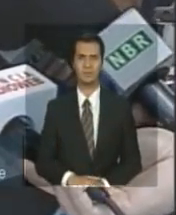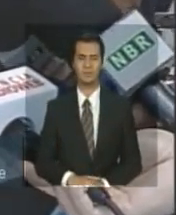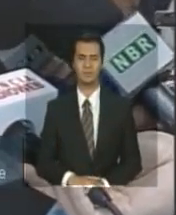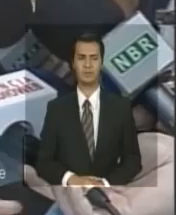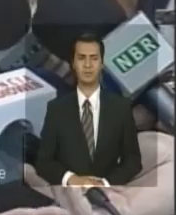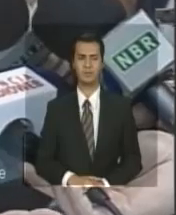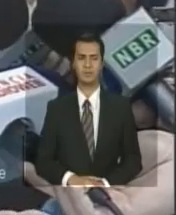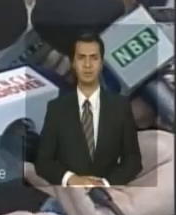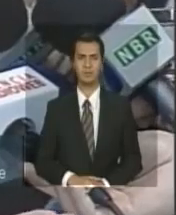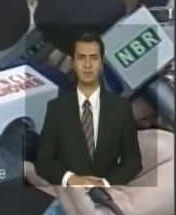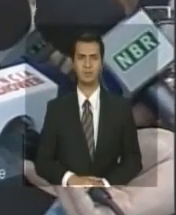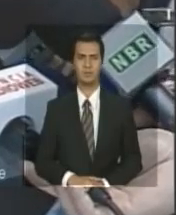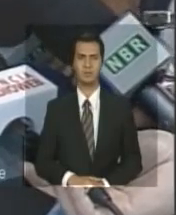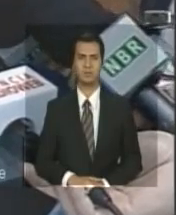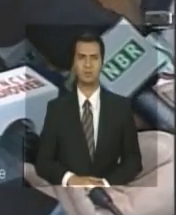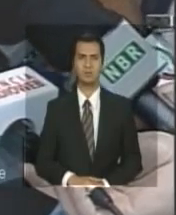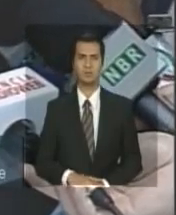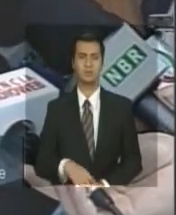para atualizar,